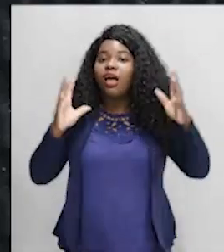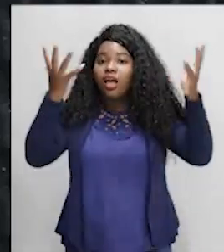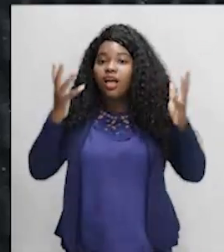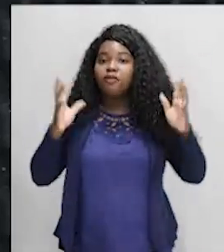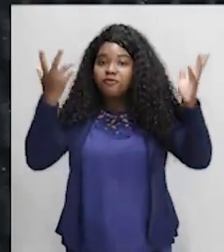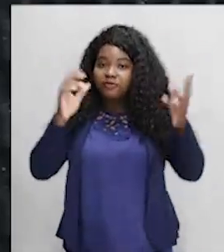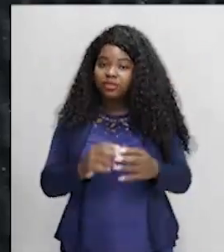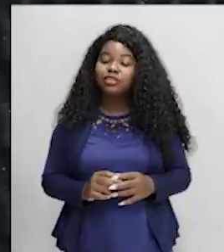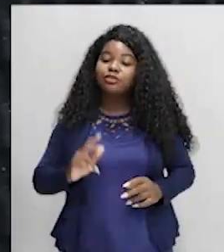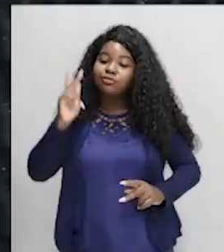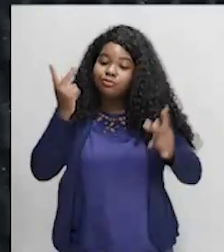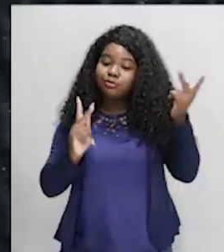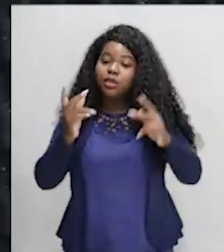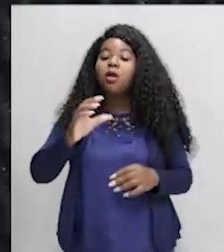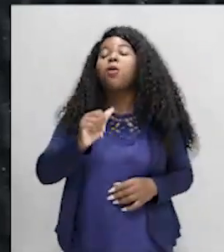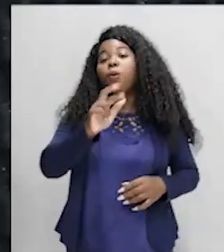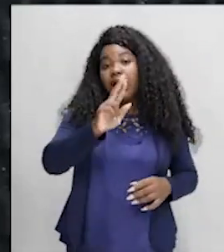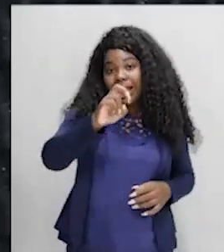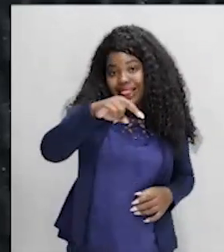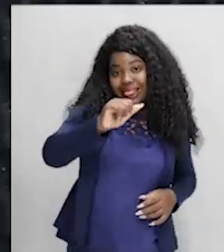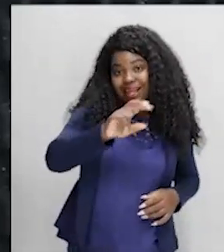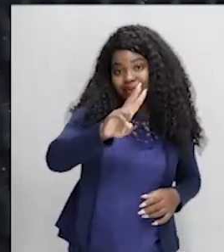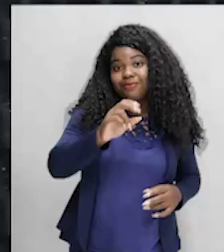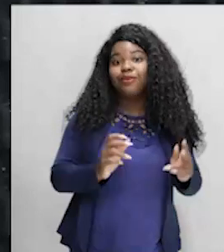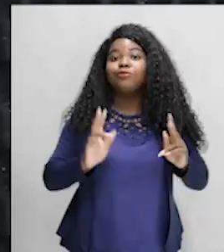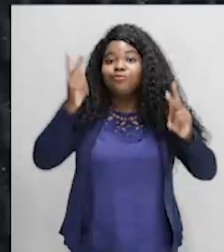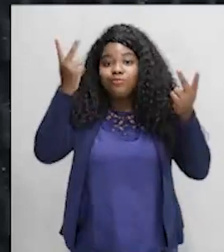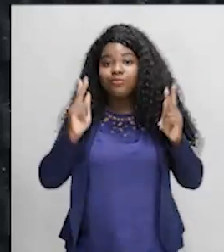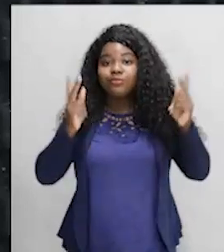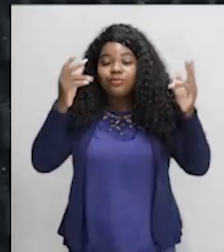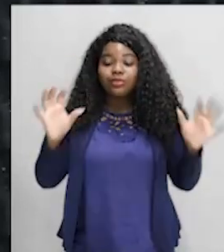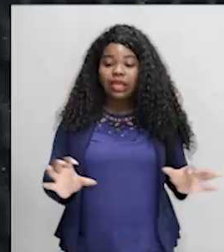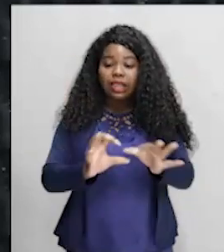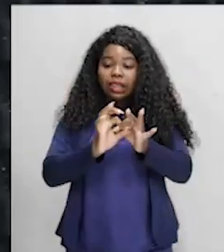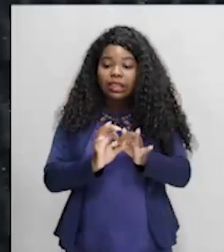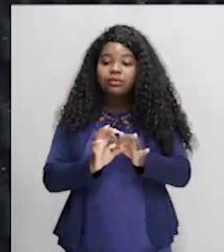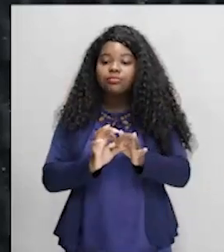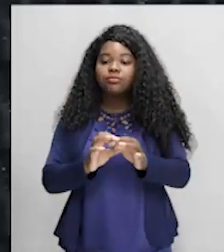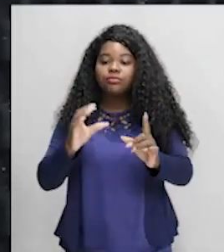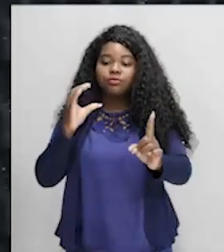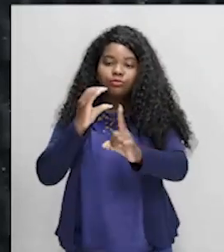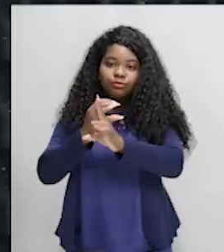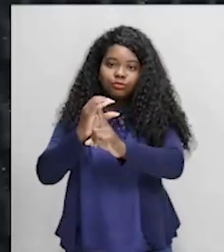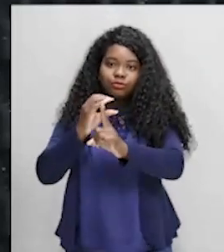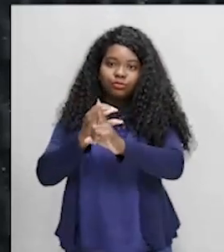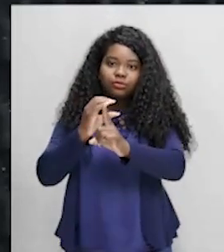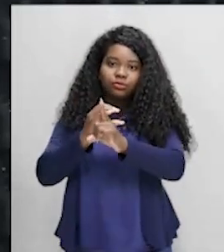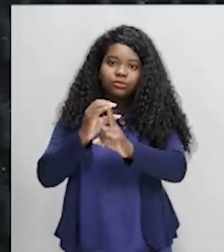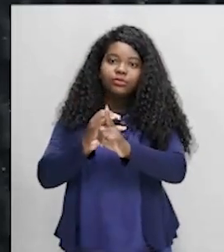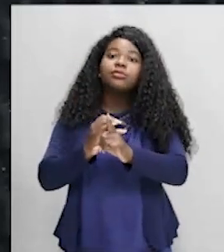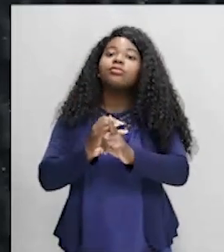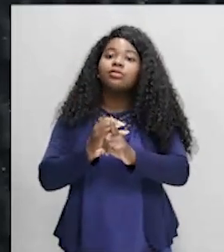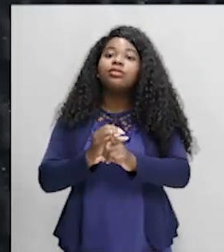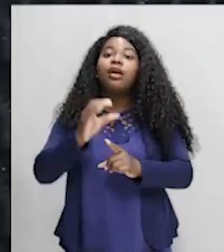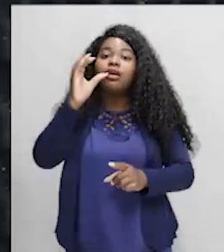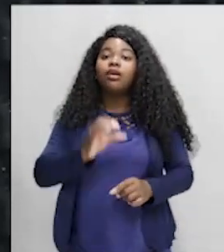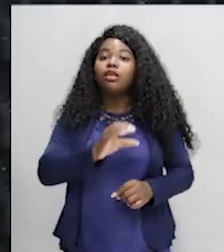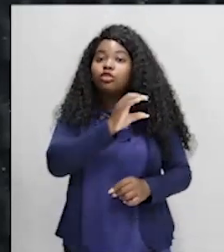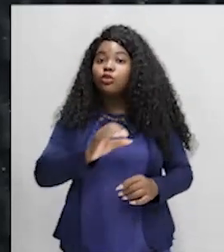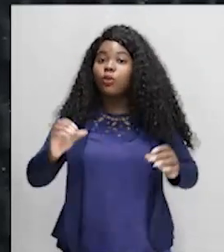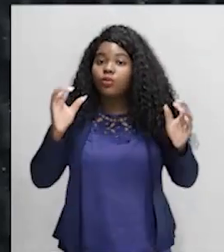O carnaval está ligado ao calendário católico cristão? Pois é, termina o carnaval, que